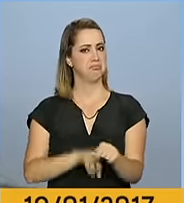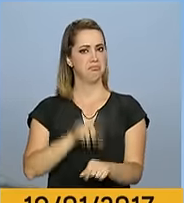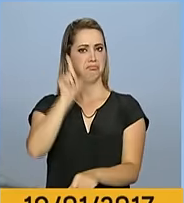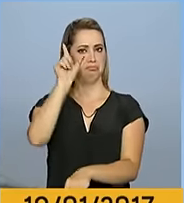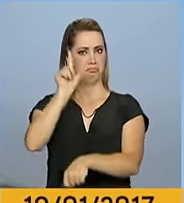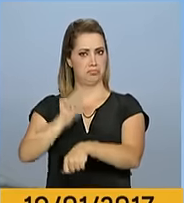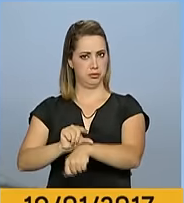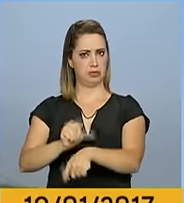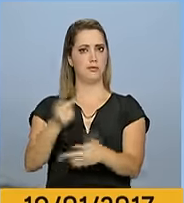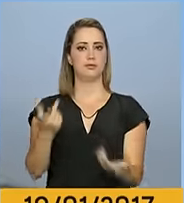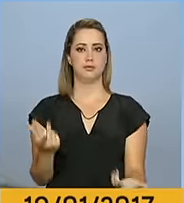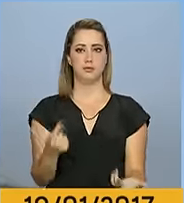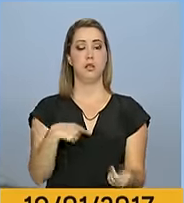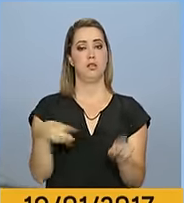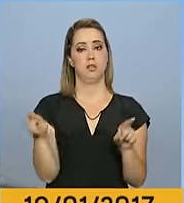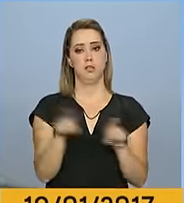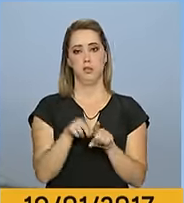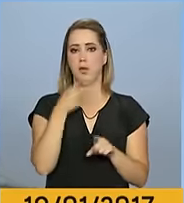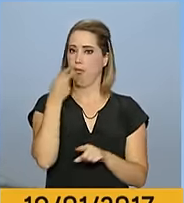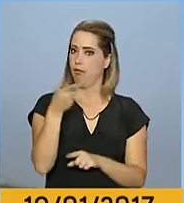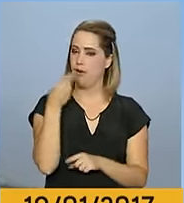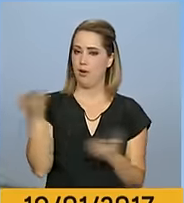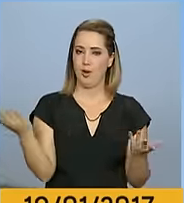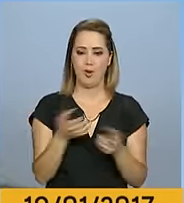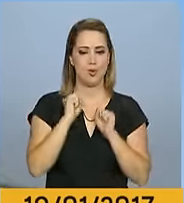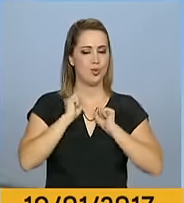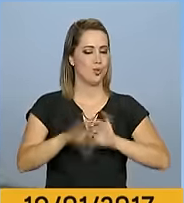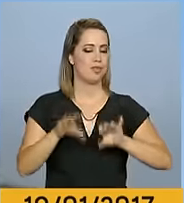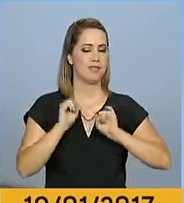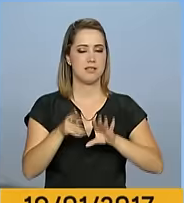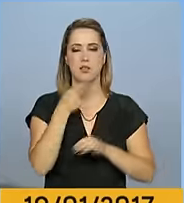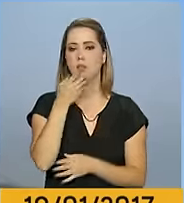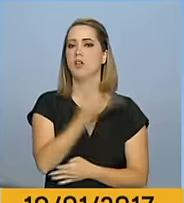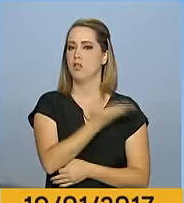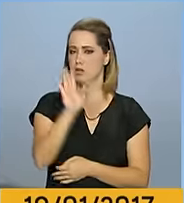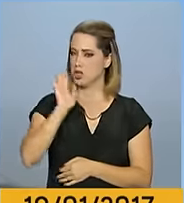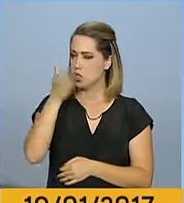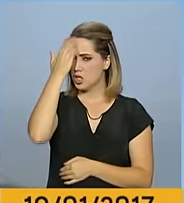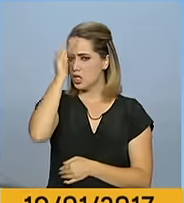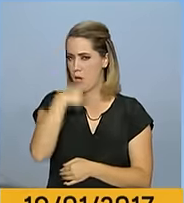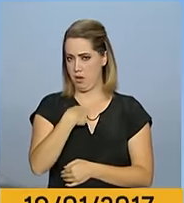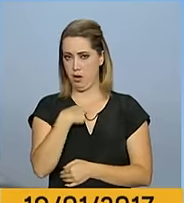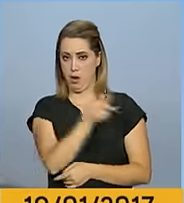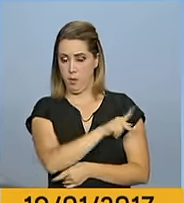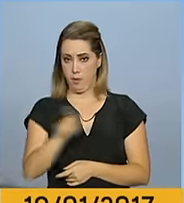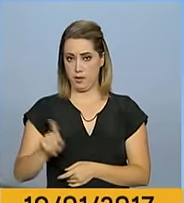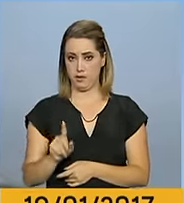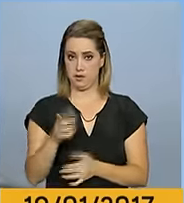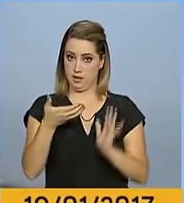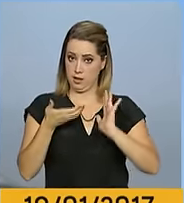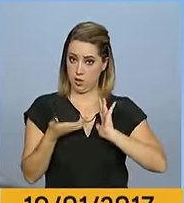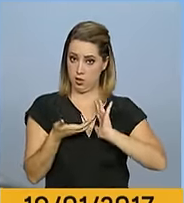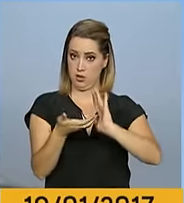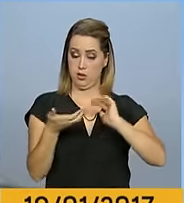além do mais, se eu quiser tratar da educação, vocês sabem que eu fui presidente da Câmara dos Deputados pela primeira vez